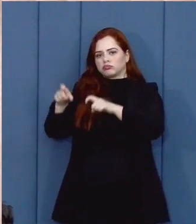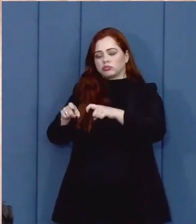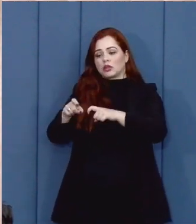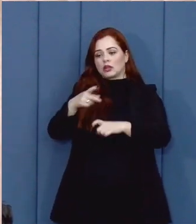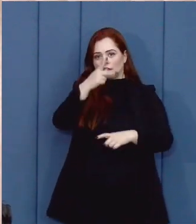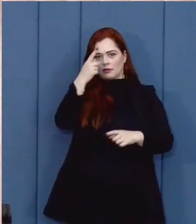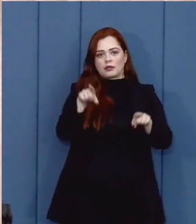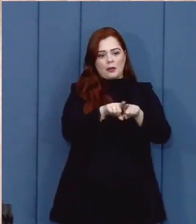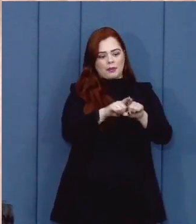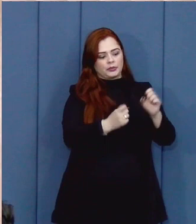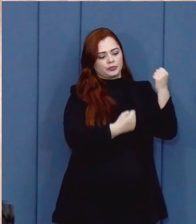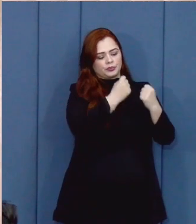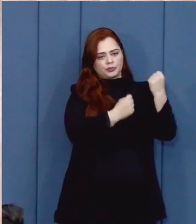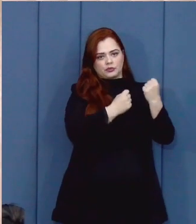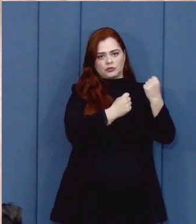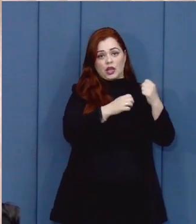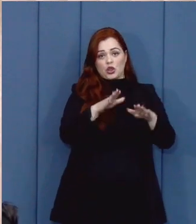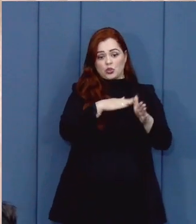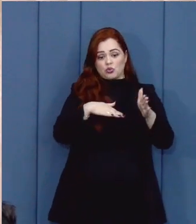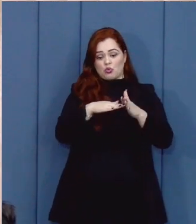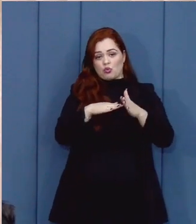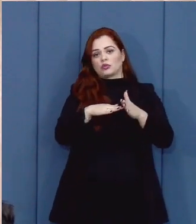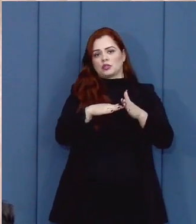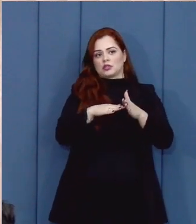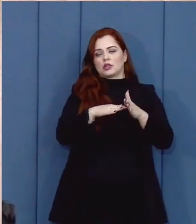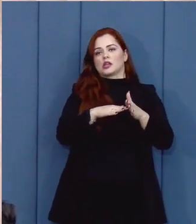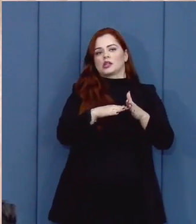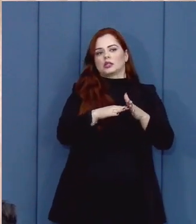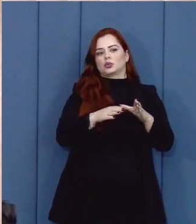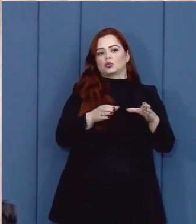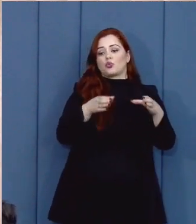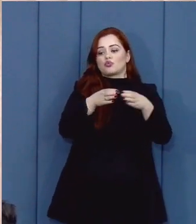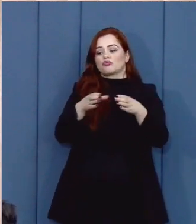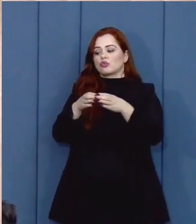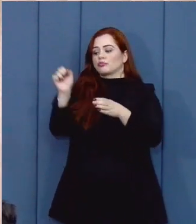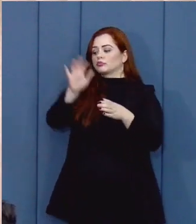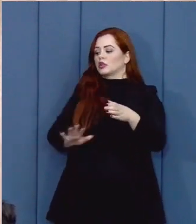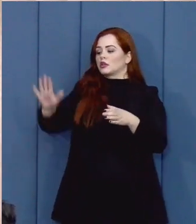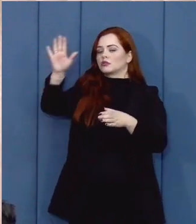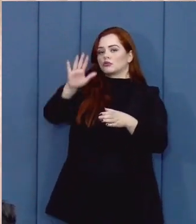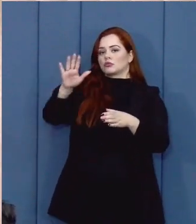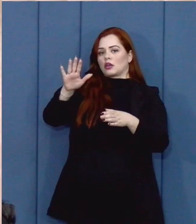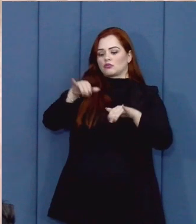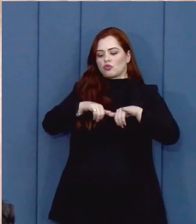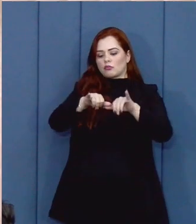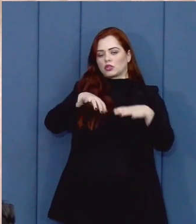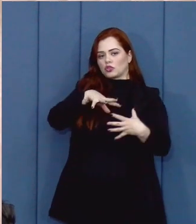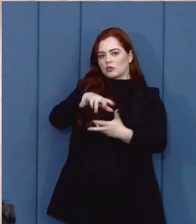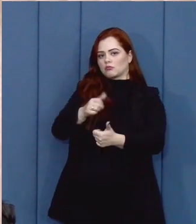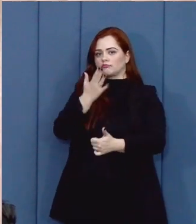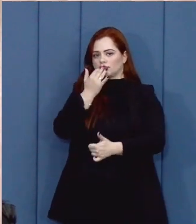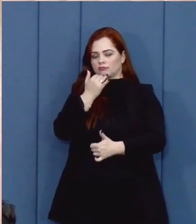alimentos, agências nacionais de controle de alimentos e comércio internacional de